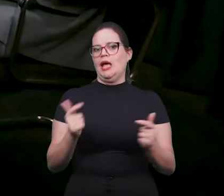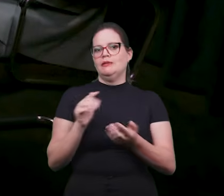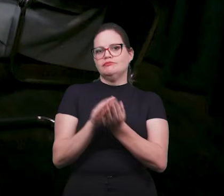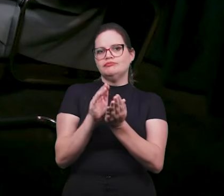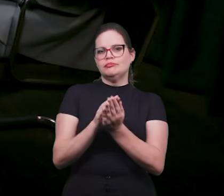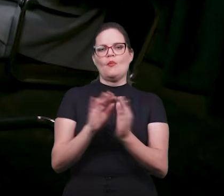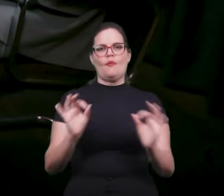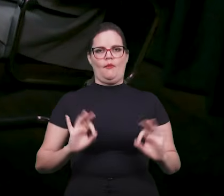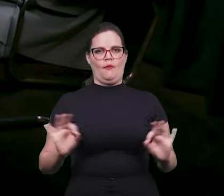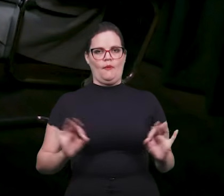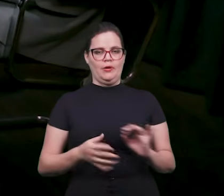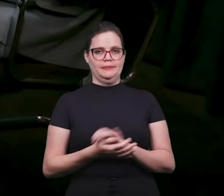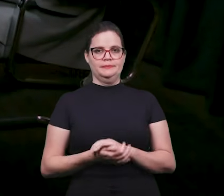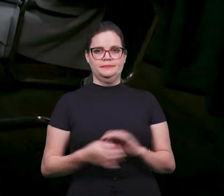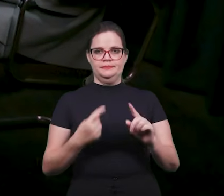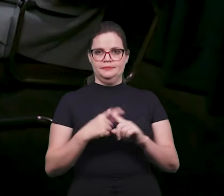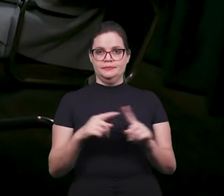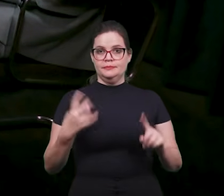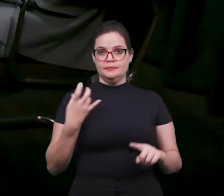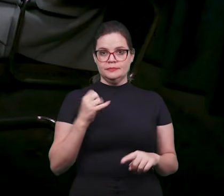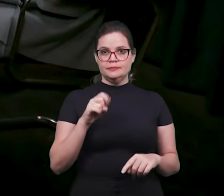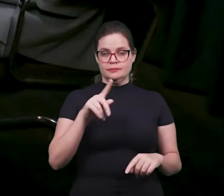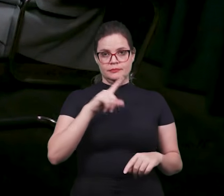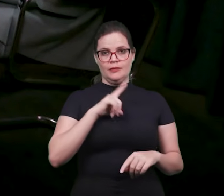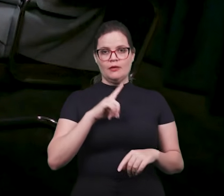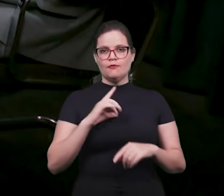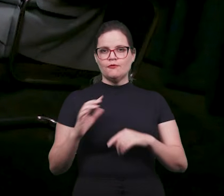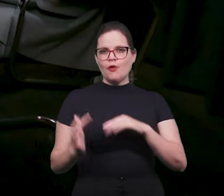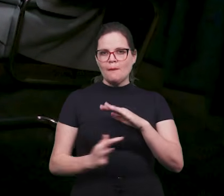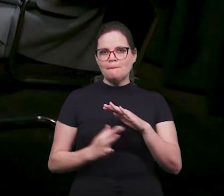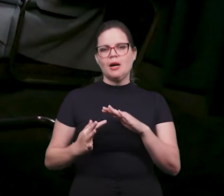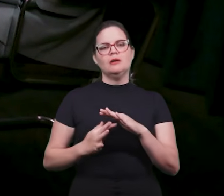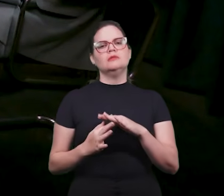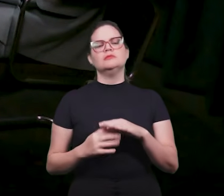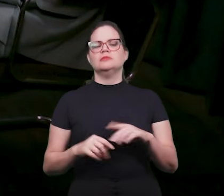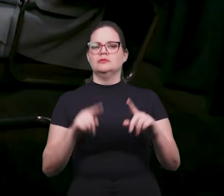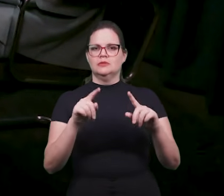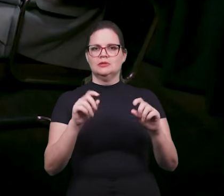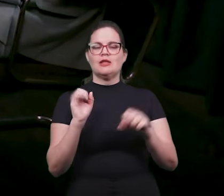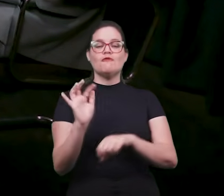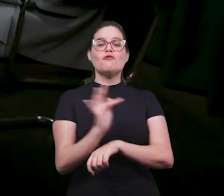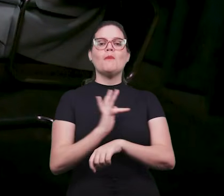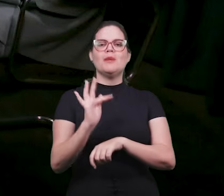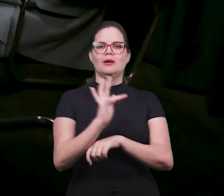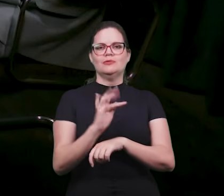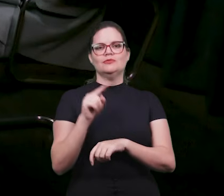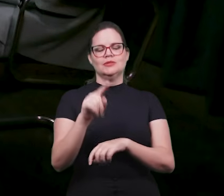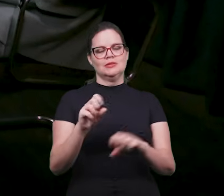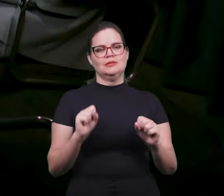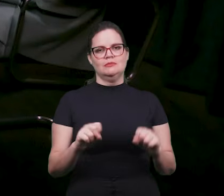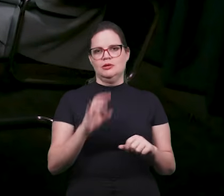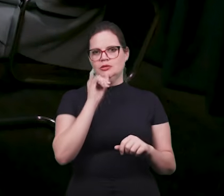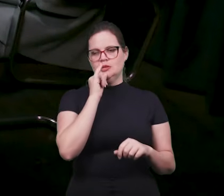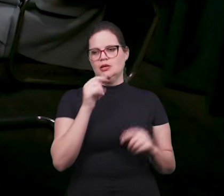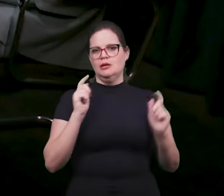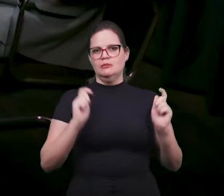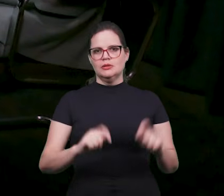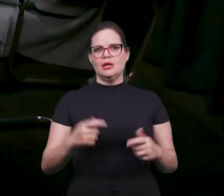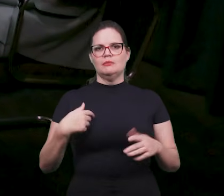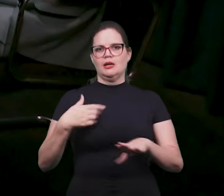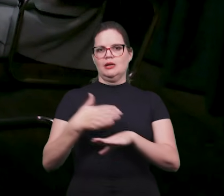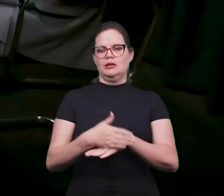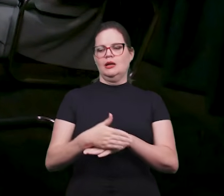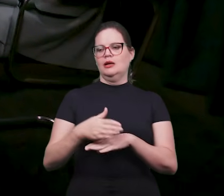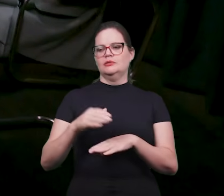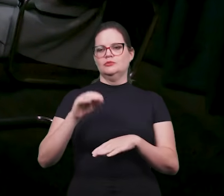quantificar. Então, e outra coisa, quando você formaliza, você também tem acesso a produtos, por exemplo, como um Sebrae